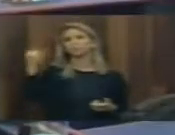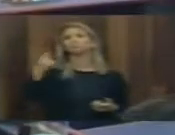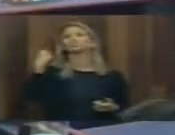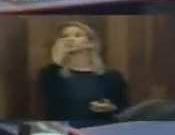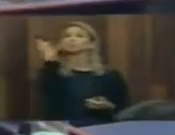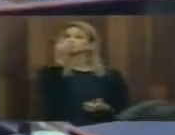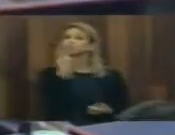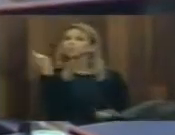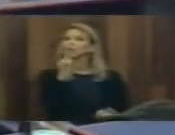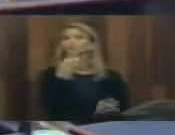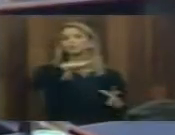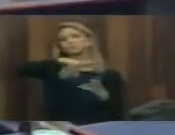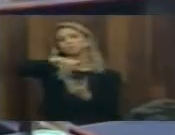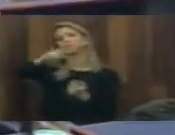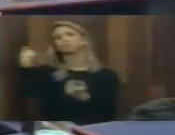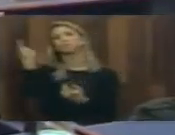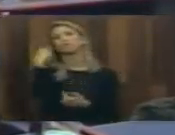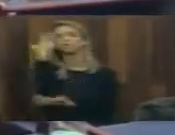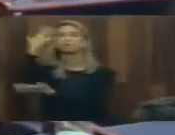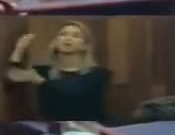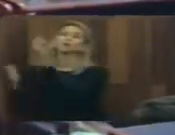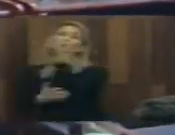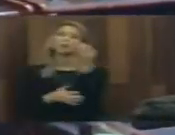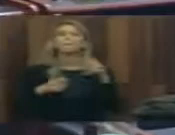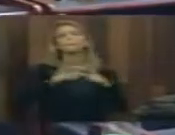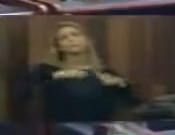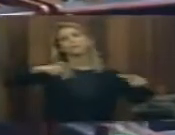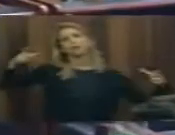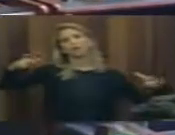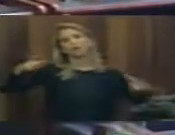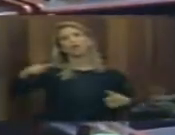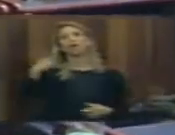nosso meio ambiente é o nosso melhor e maior tesouro.